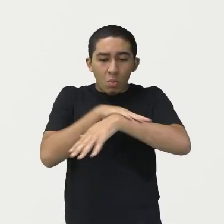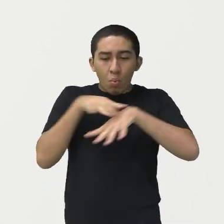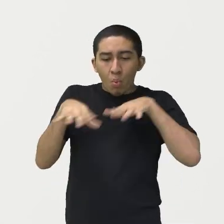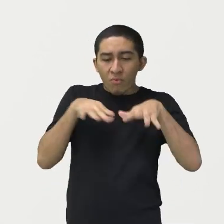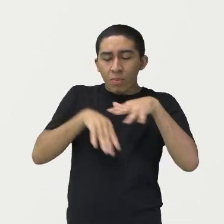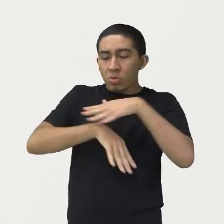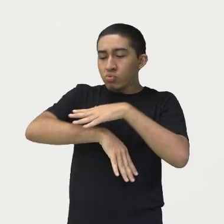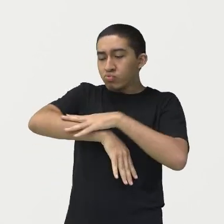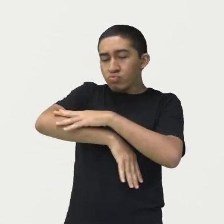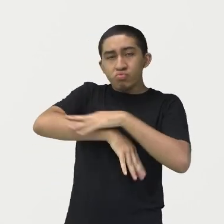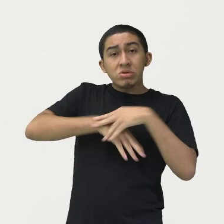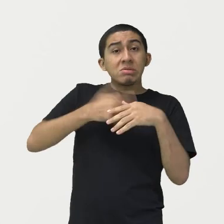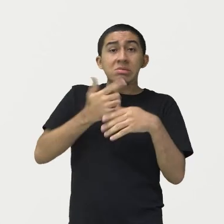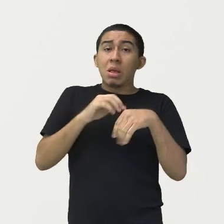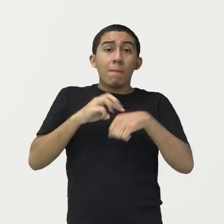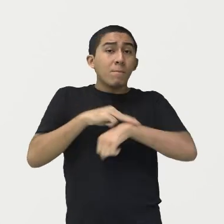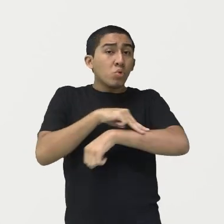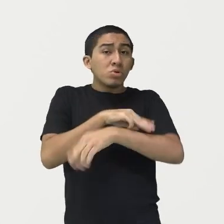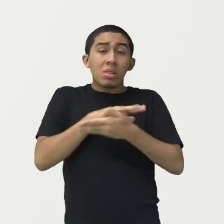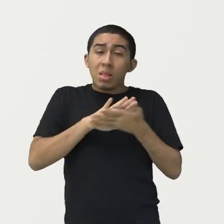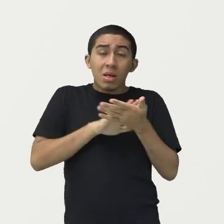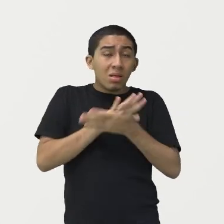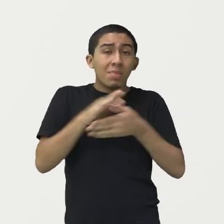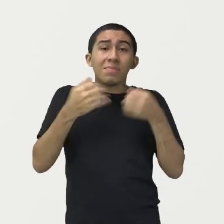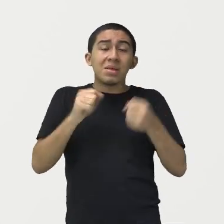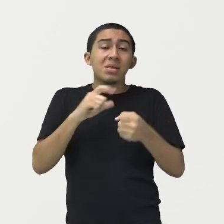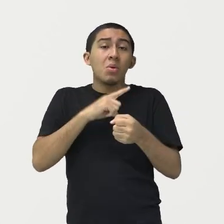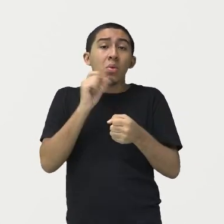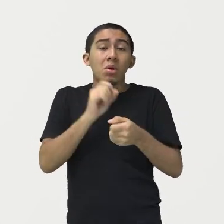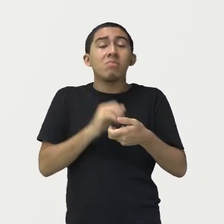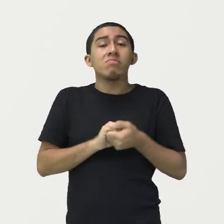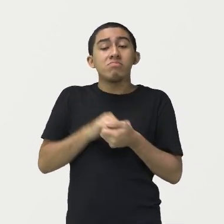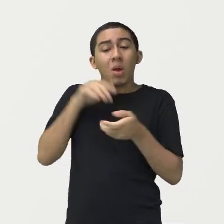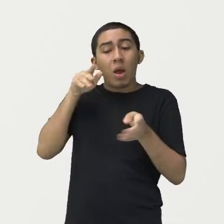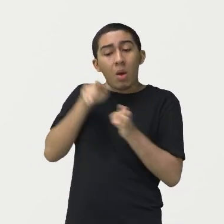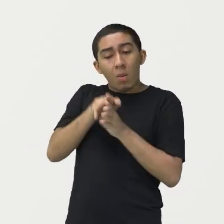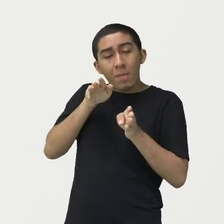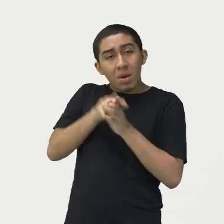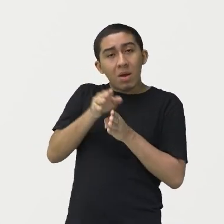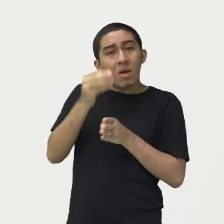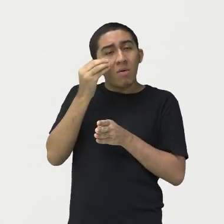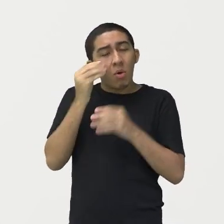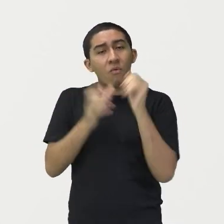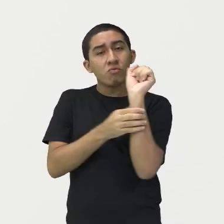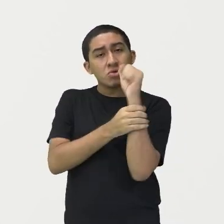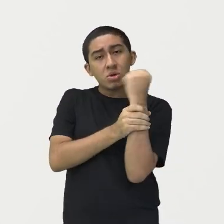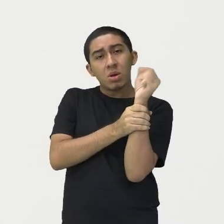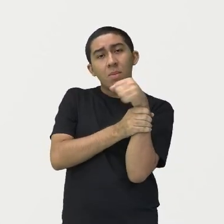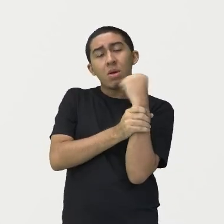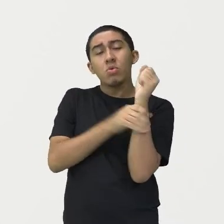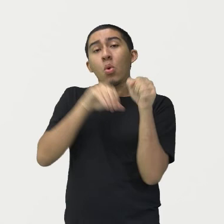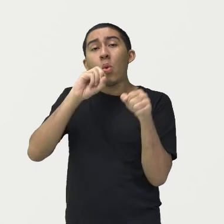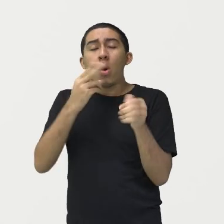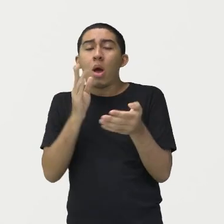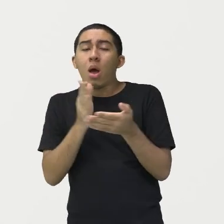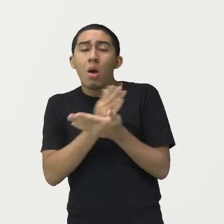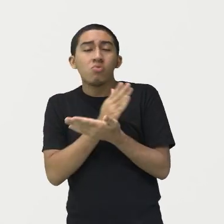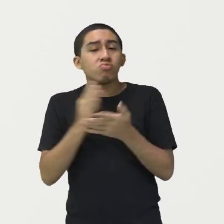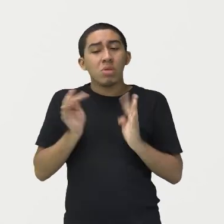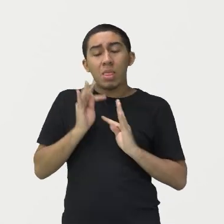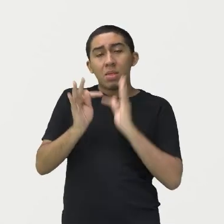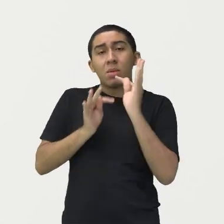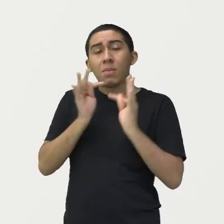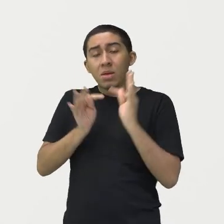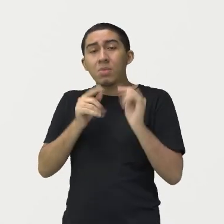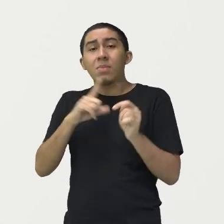não tem musculatura, ela precisa passar por fisioterapia, por alguns tratamentos para que consiga aí